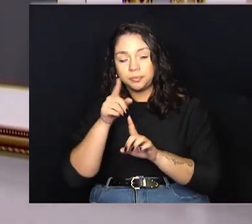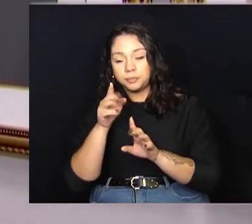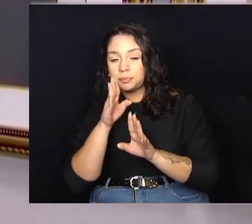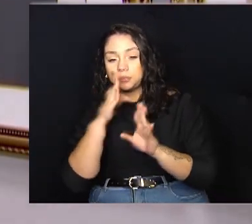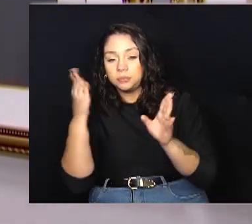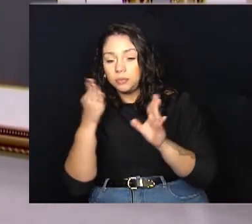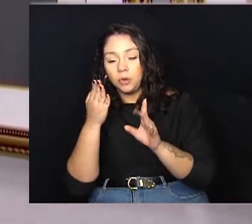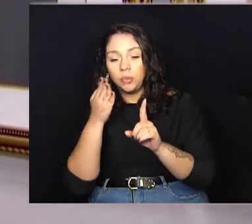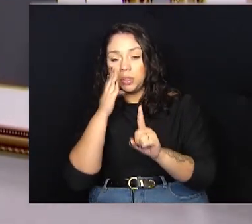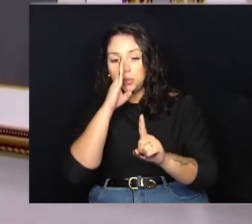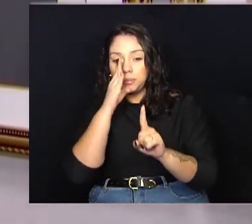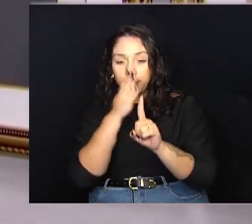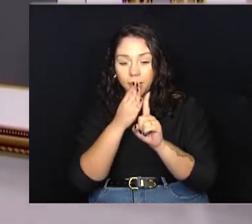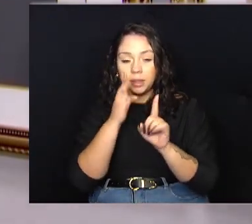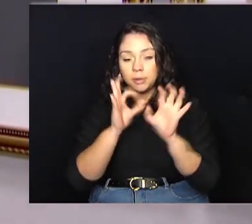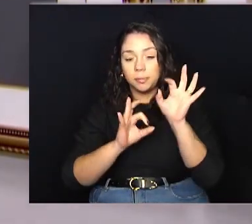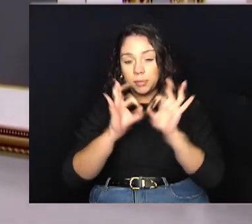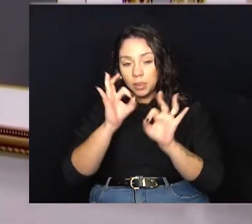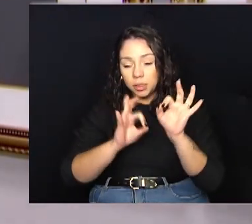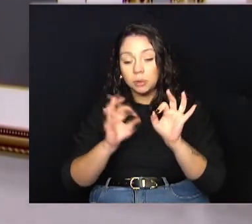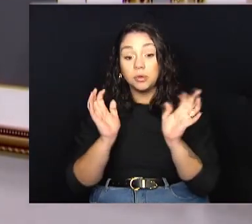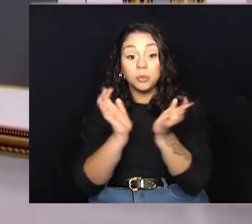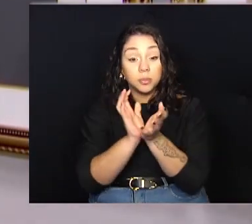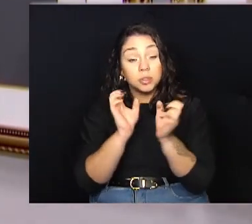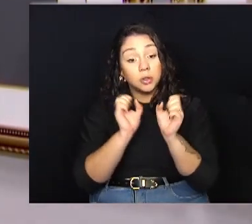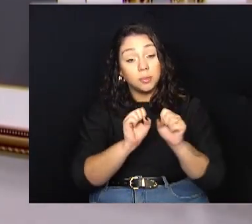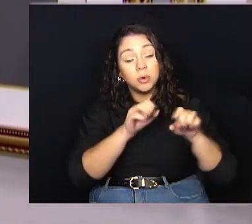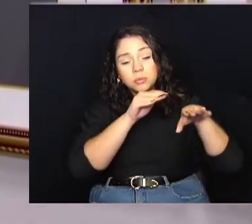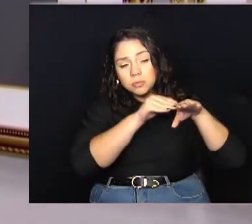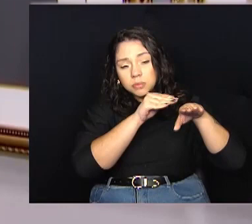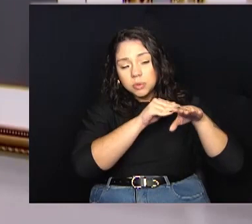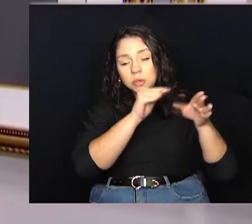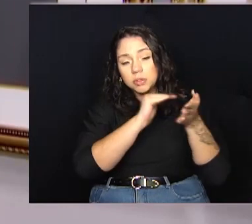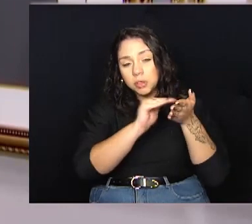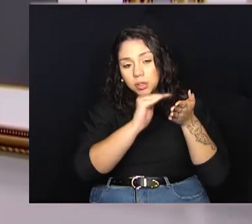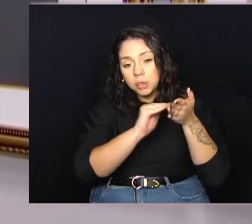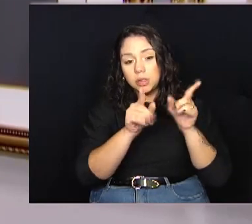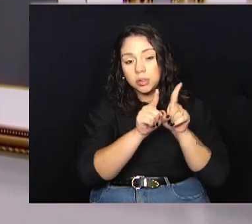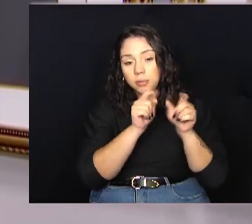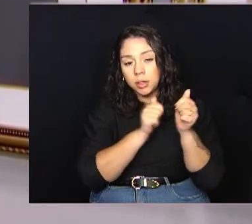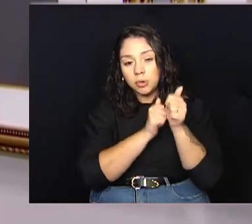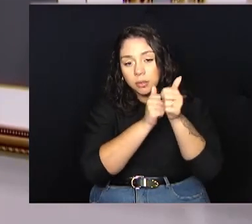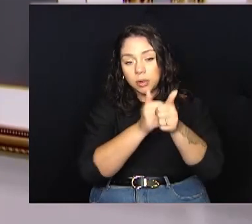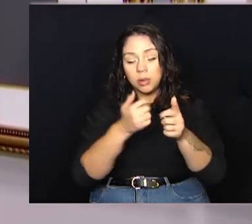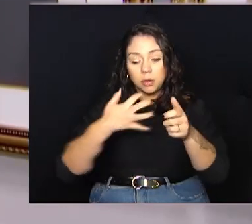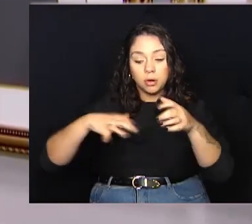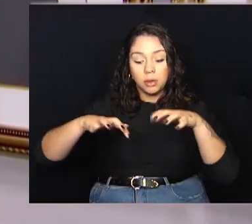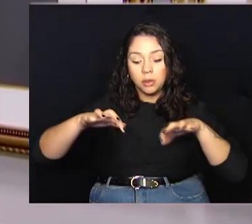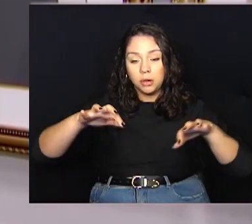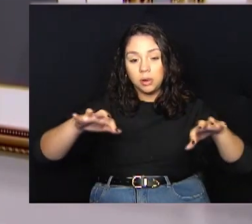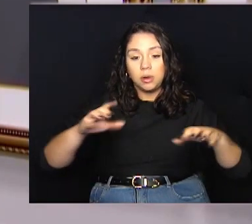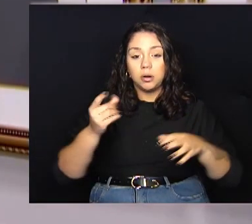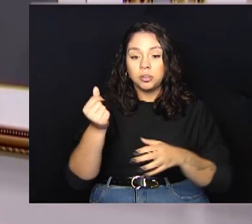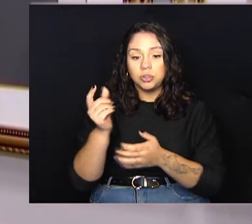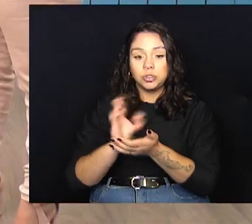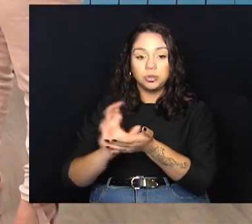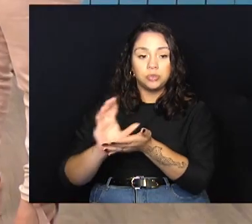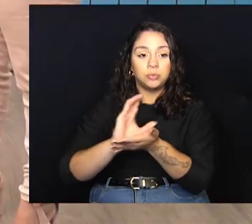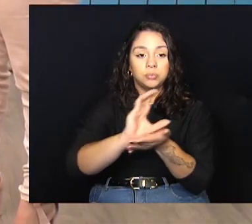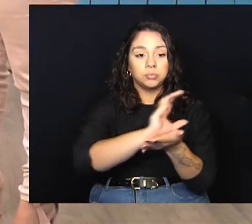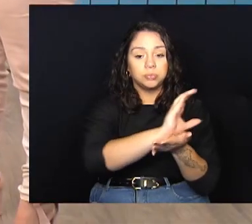que a comissão possa cobrar da secretaria e acompanhar essa descentralização dos recursos